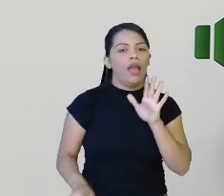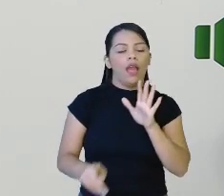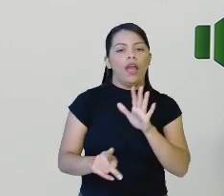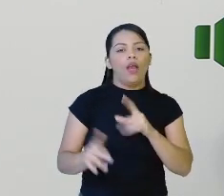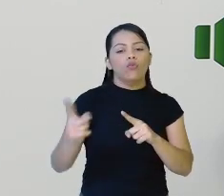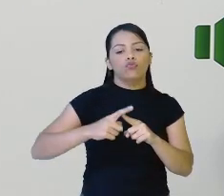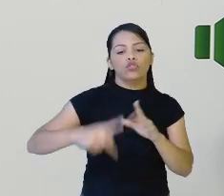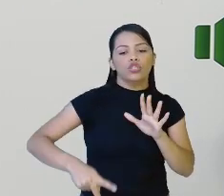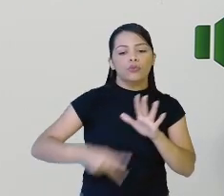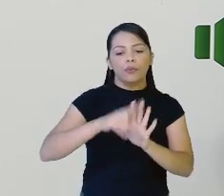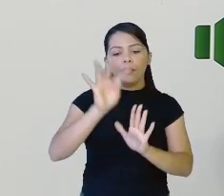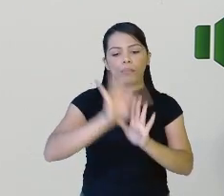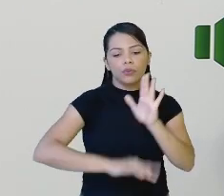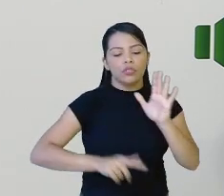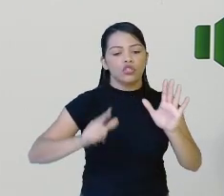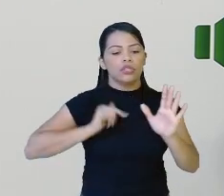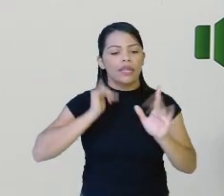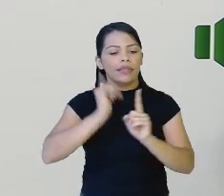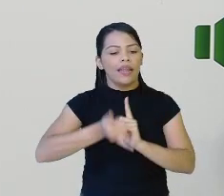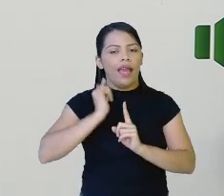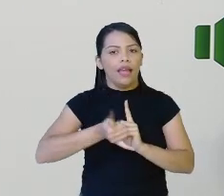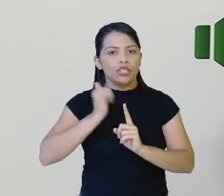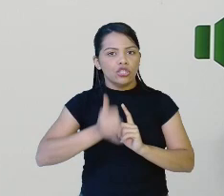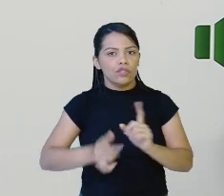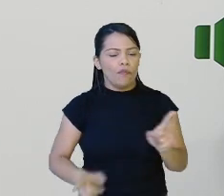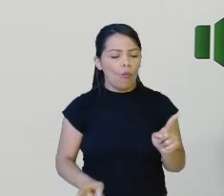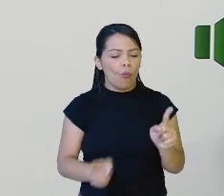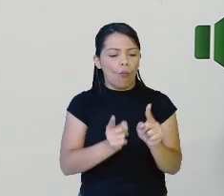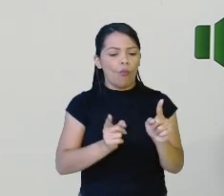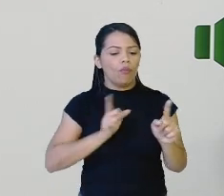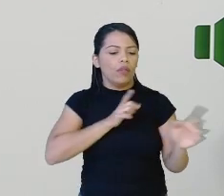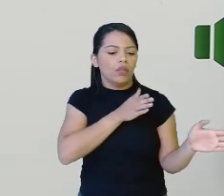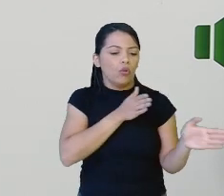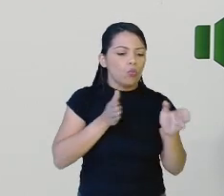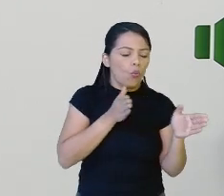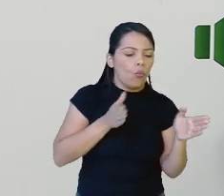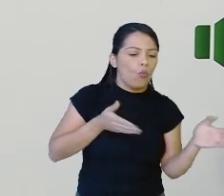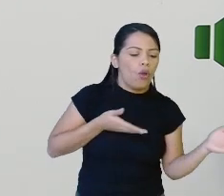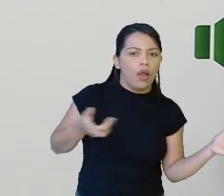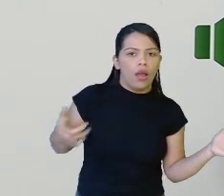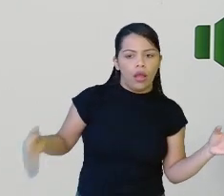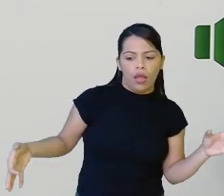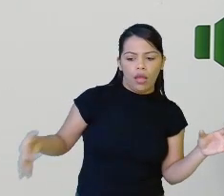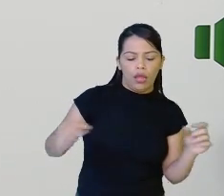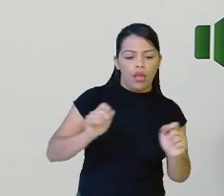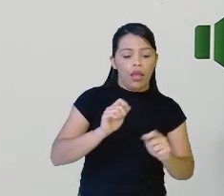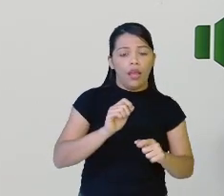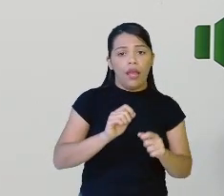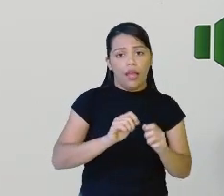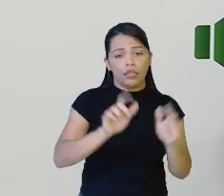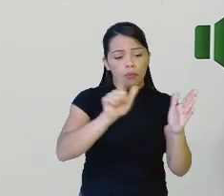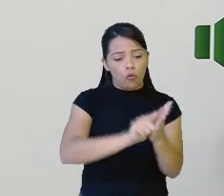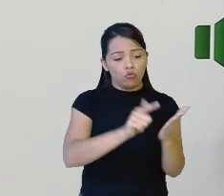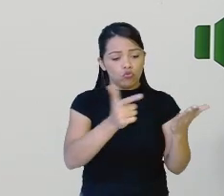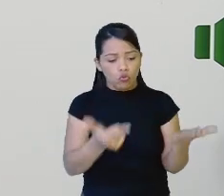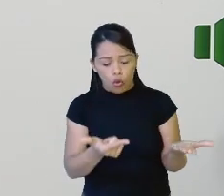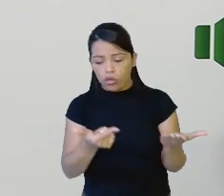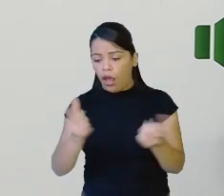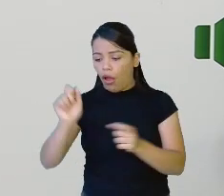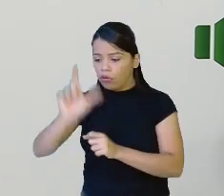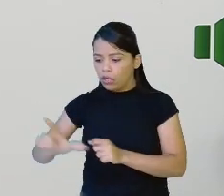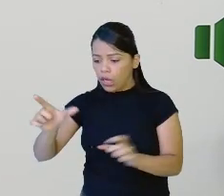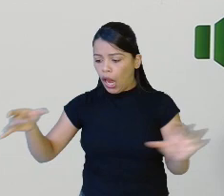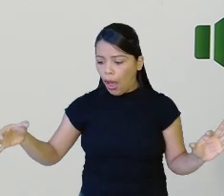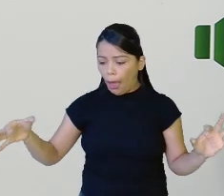uma narração curta e situa-se entre o jornalismo e a literatura. Então, a crônica é um relato